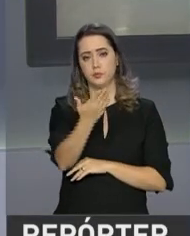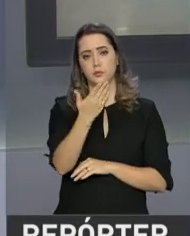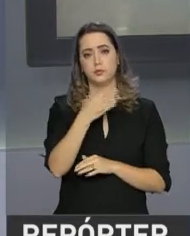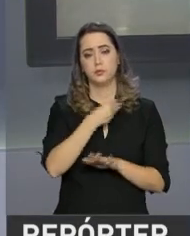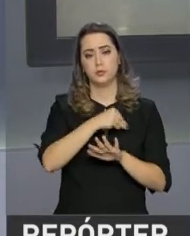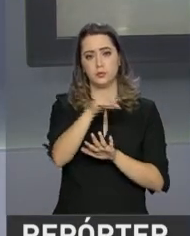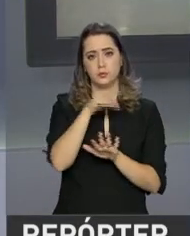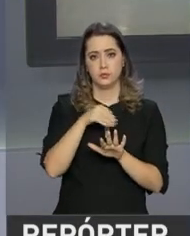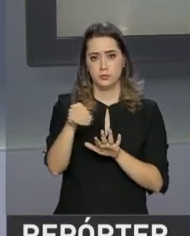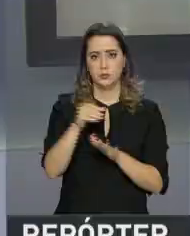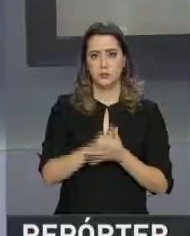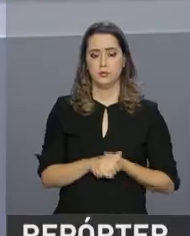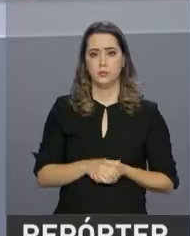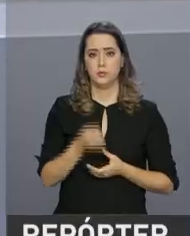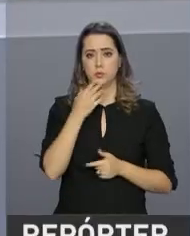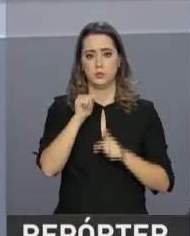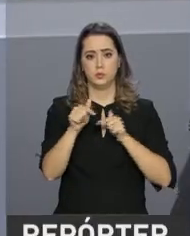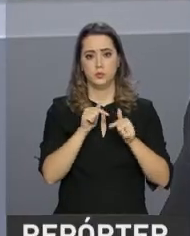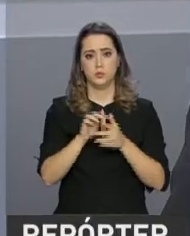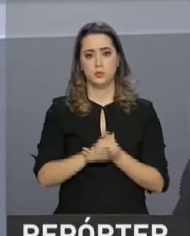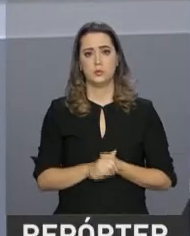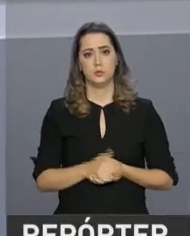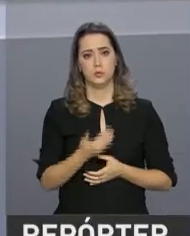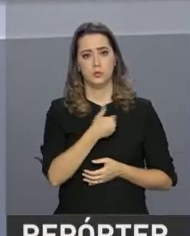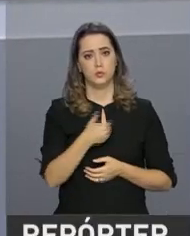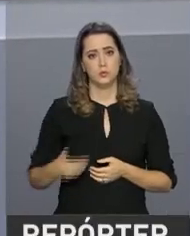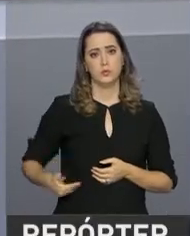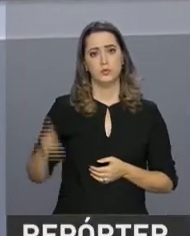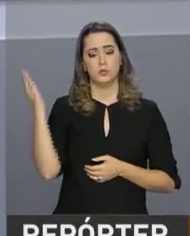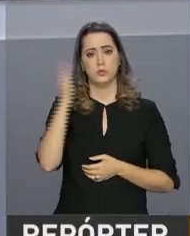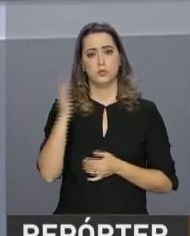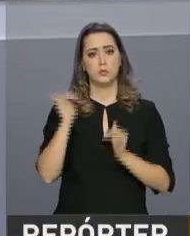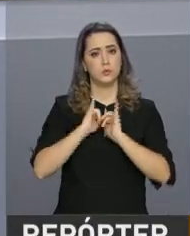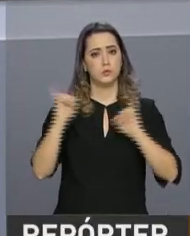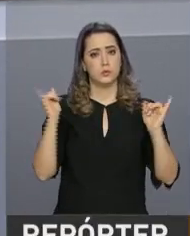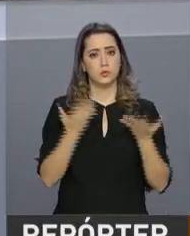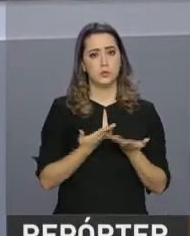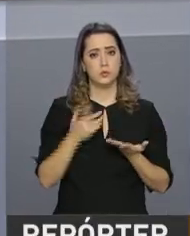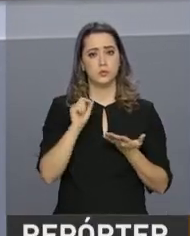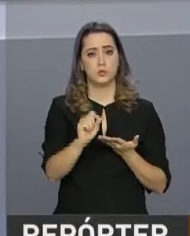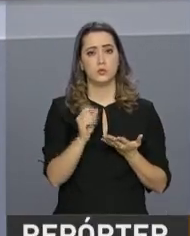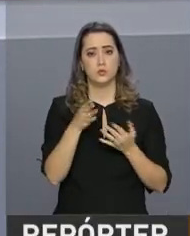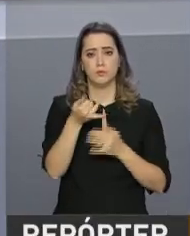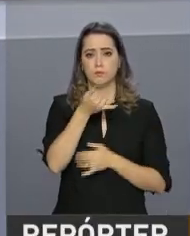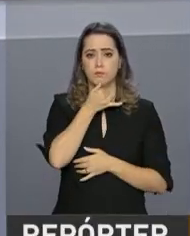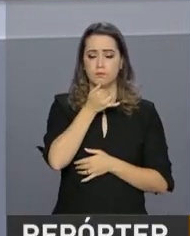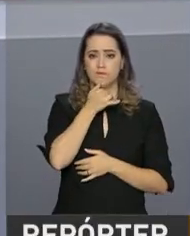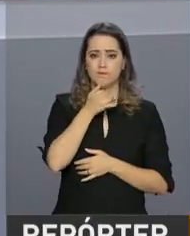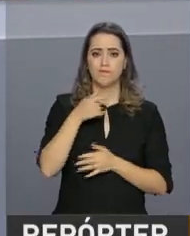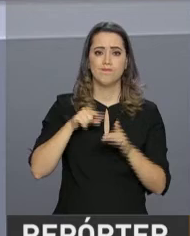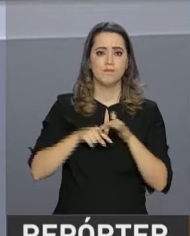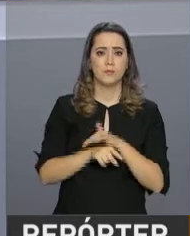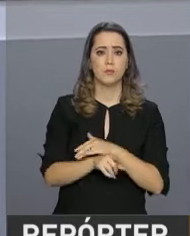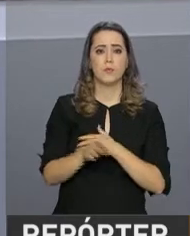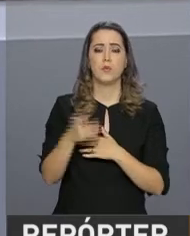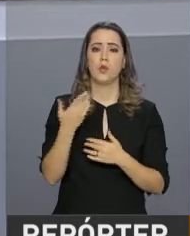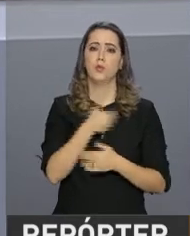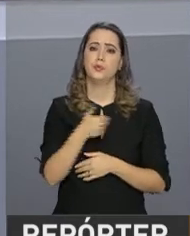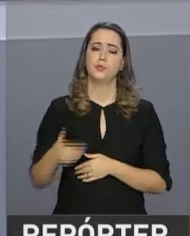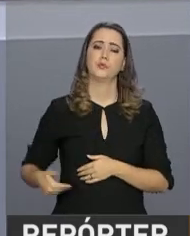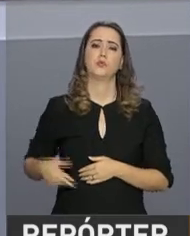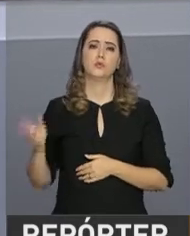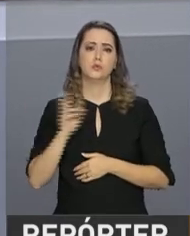obrigado a ir pelas informações bom trabalho e o governo brasileiro divulgou nota hoje em que lamenta profundamente que o